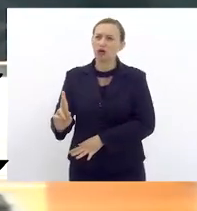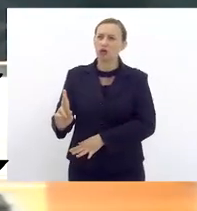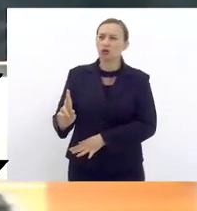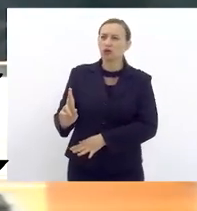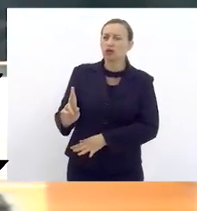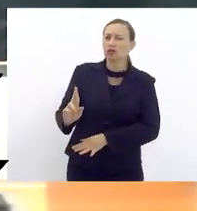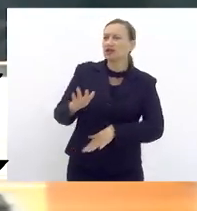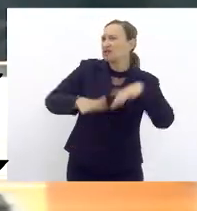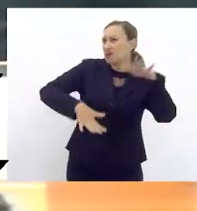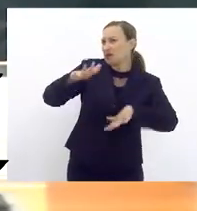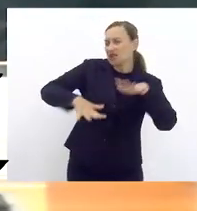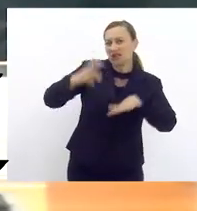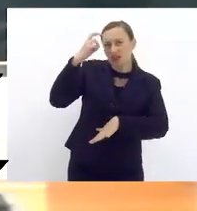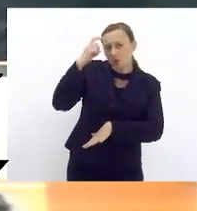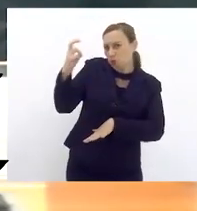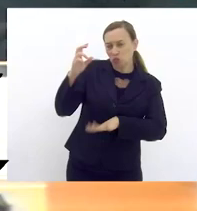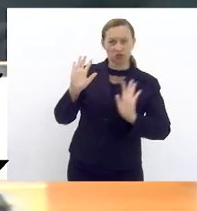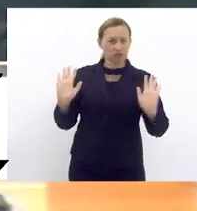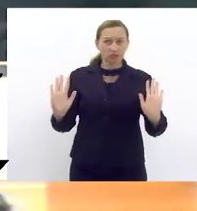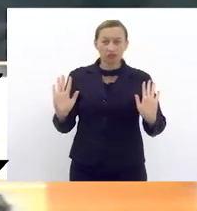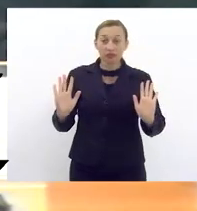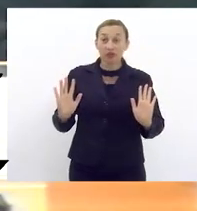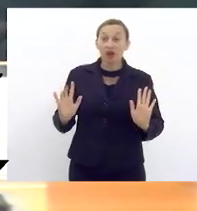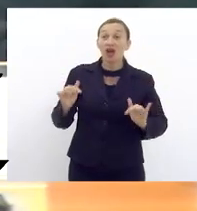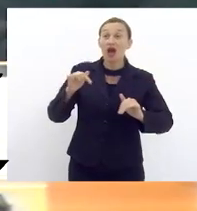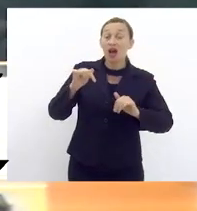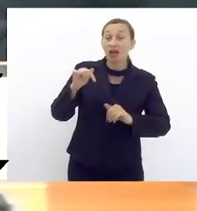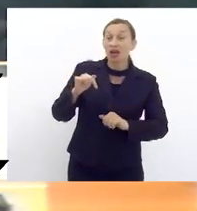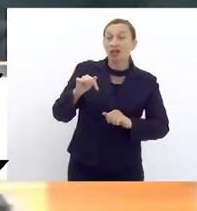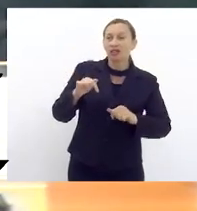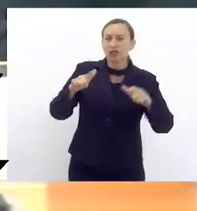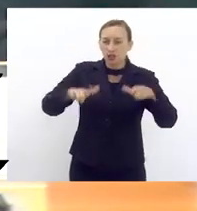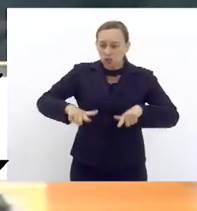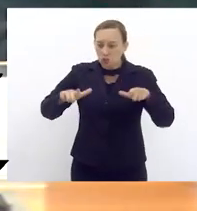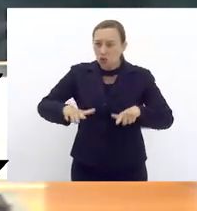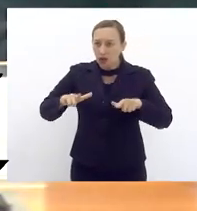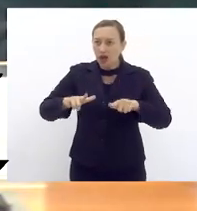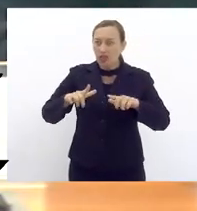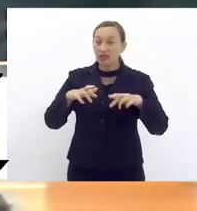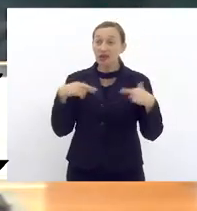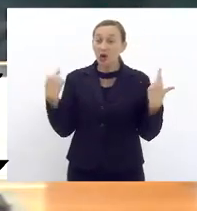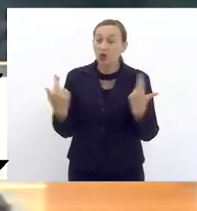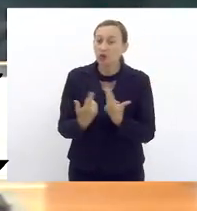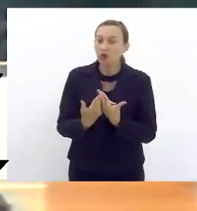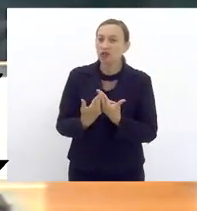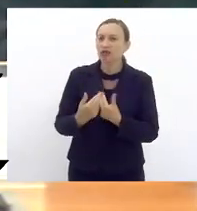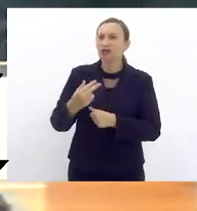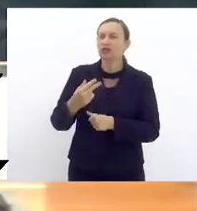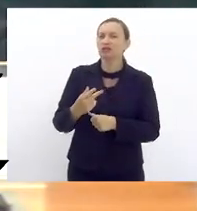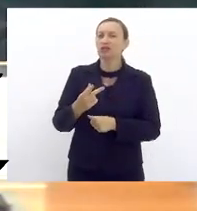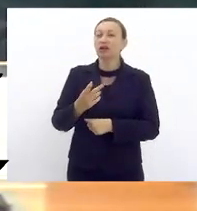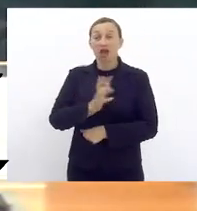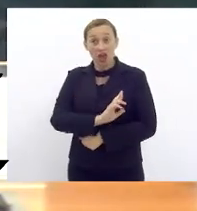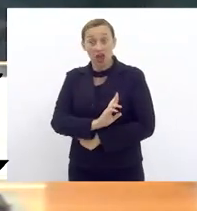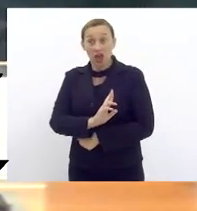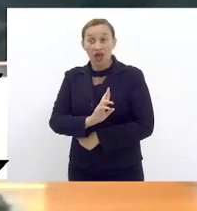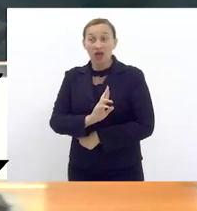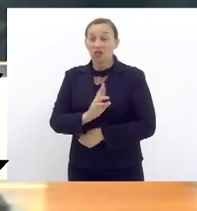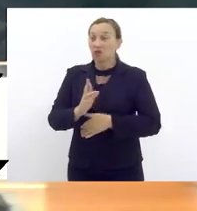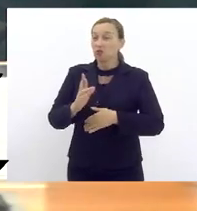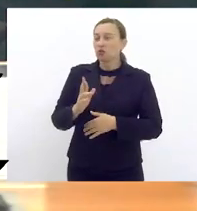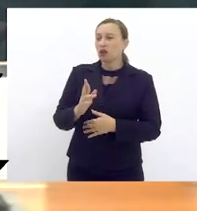todas as fés nesse auditório se reúne aqui evangélicos fazendo seus cultos